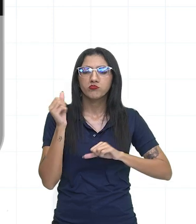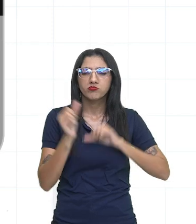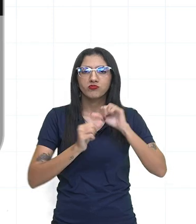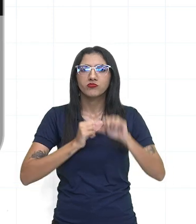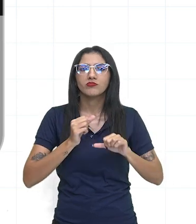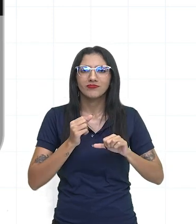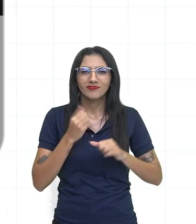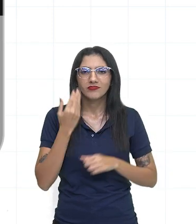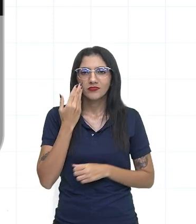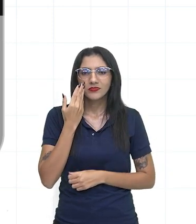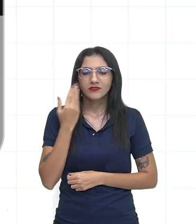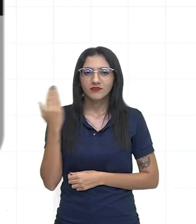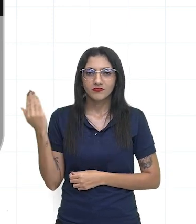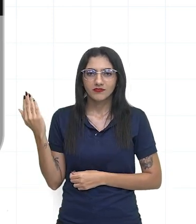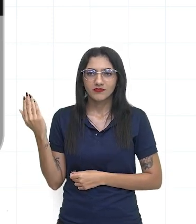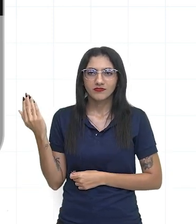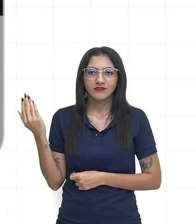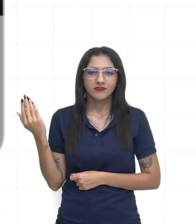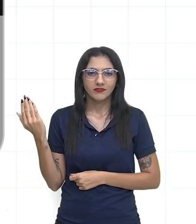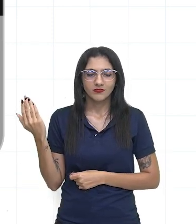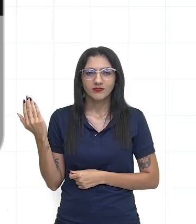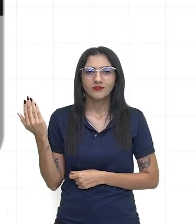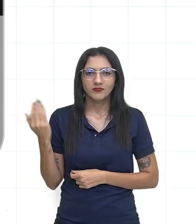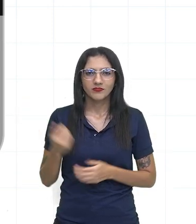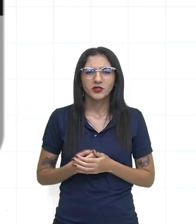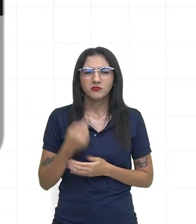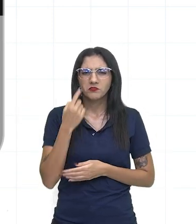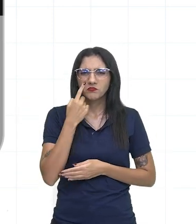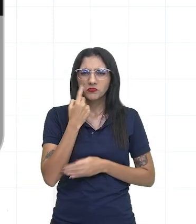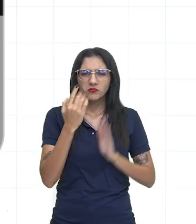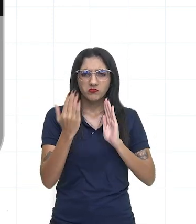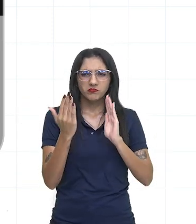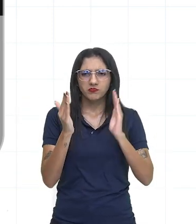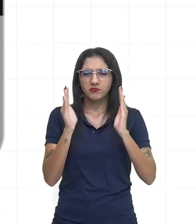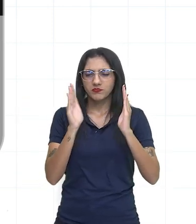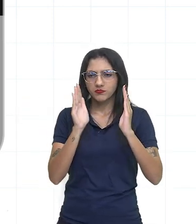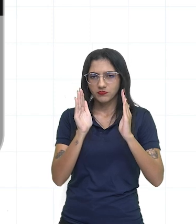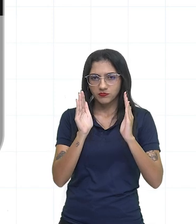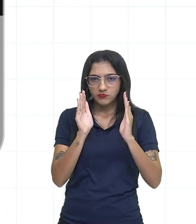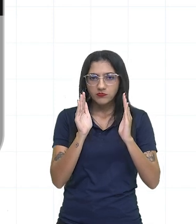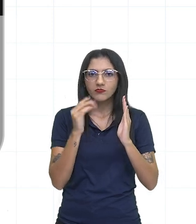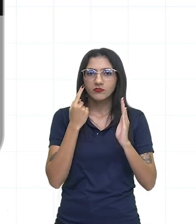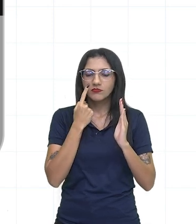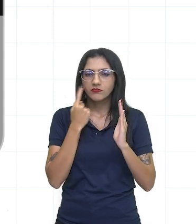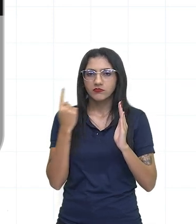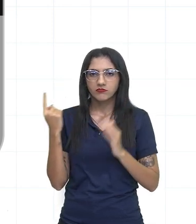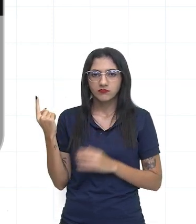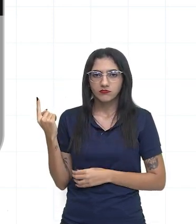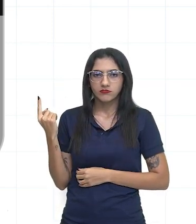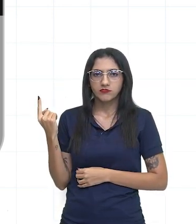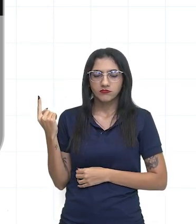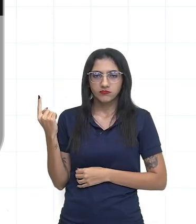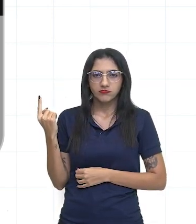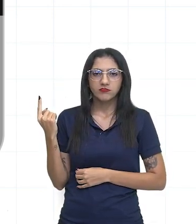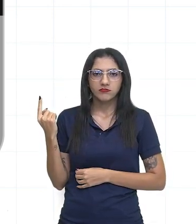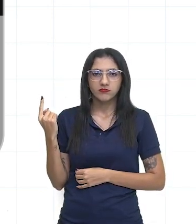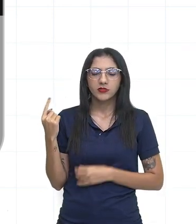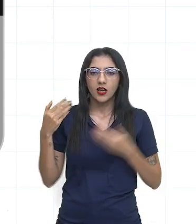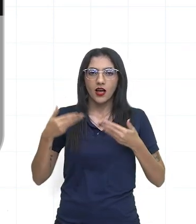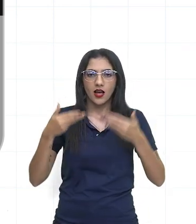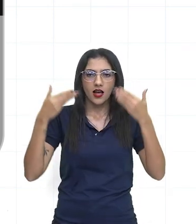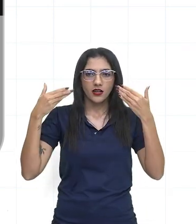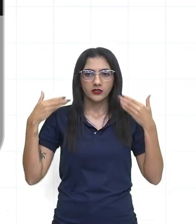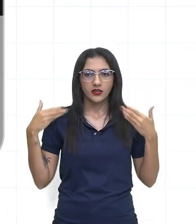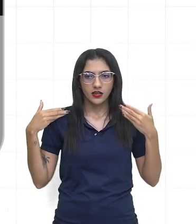num conjunto de músculos. Vamos virar ele e nós vamos ver logo aqui na parte posterior, quando a gente